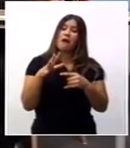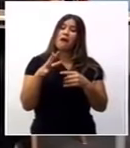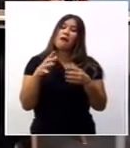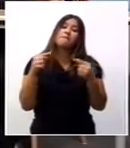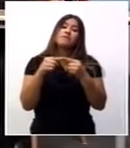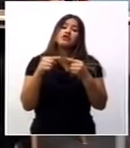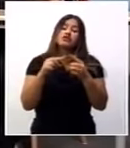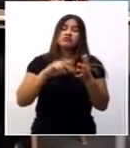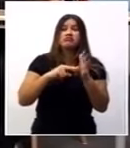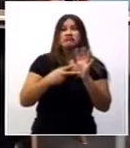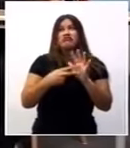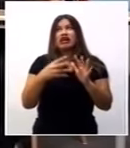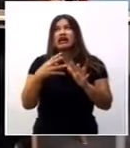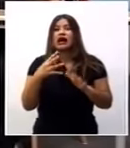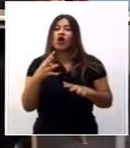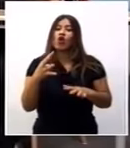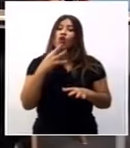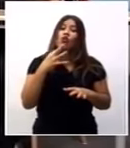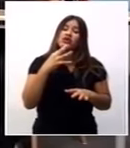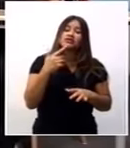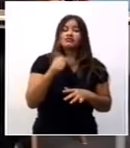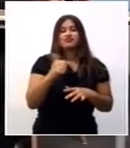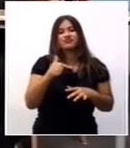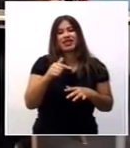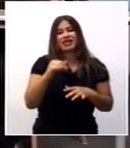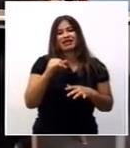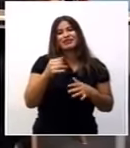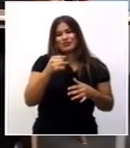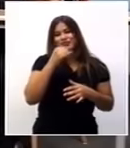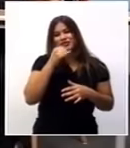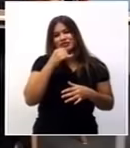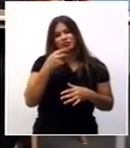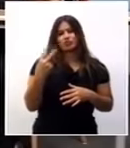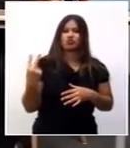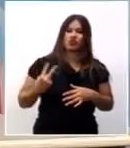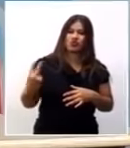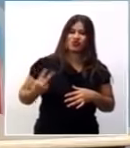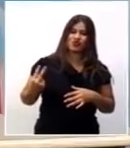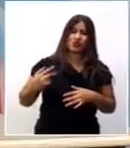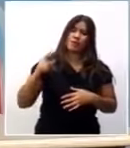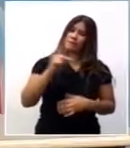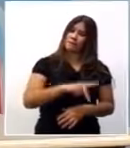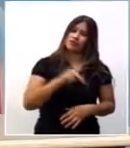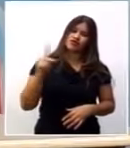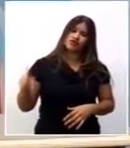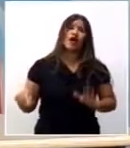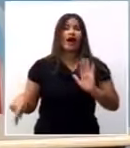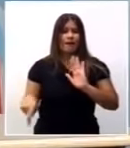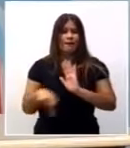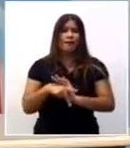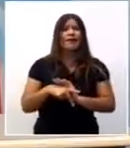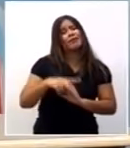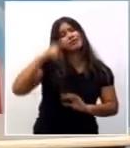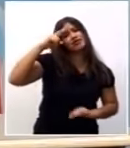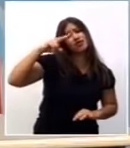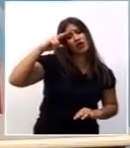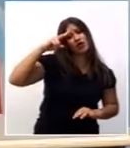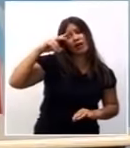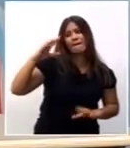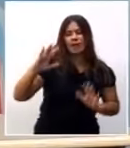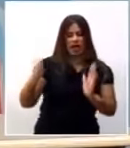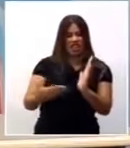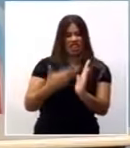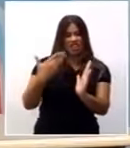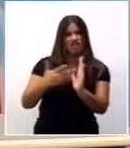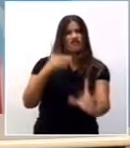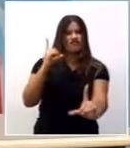livros didáticos. Pessoas como eu, a Janaína, sim, que nós fazemos história, só que nós não estamos nos livros didáticos. Nós